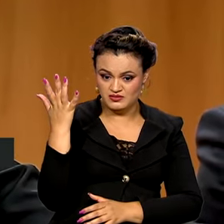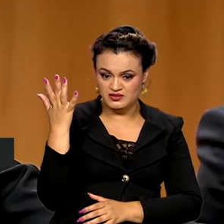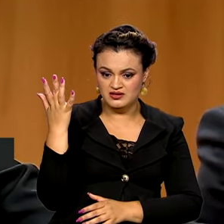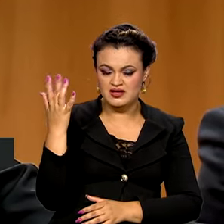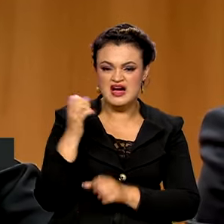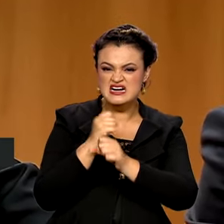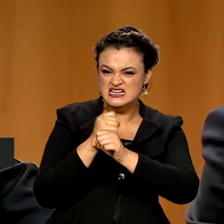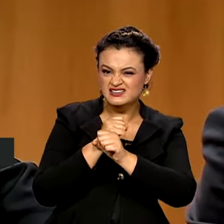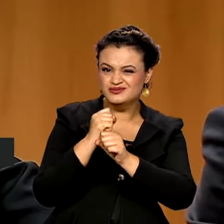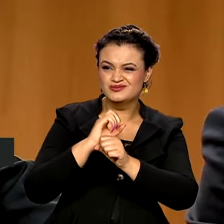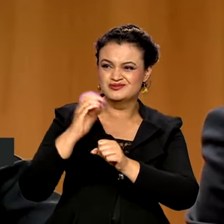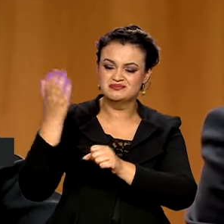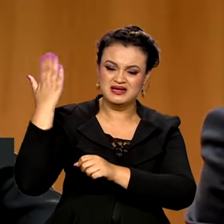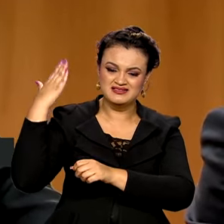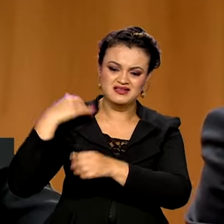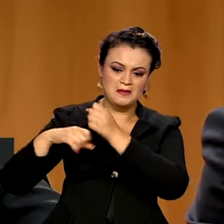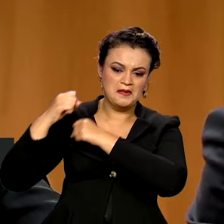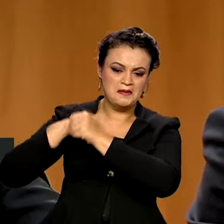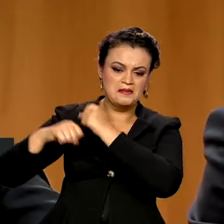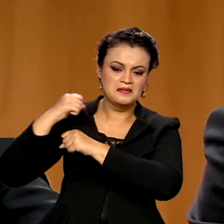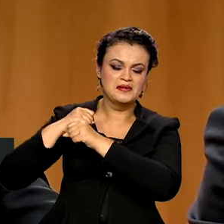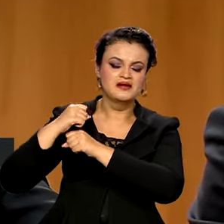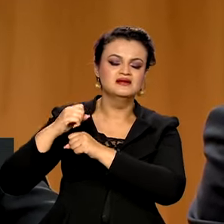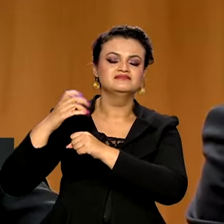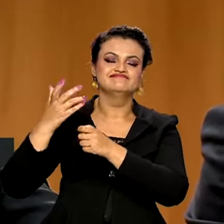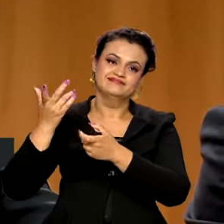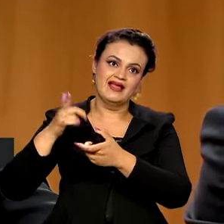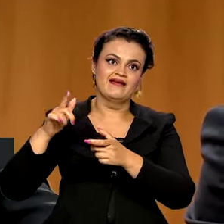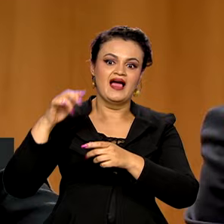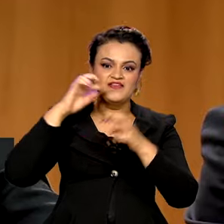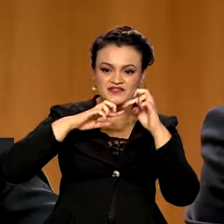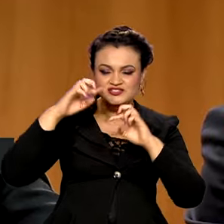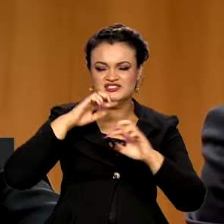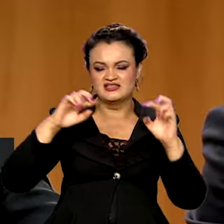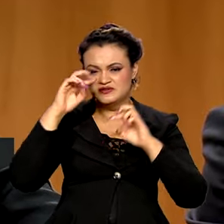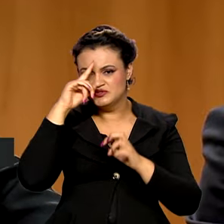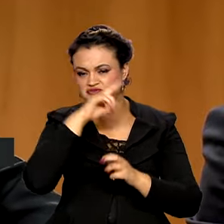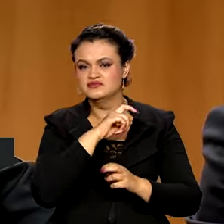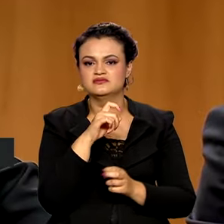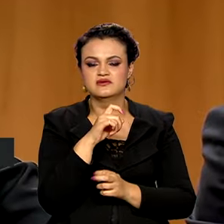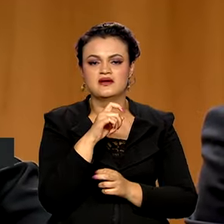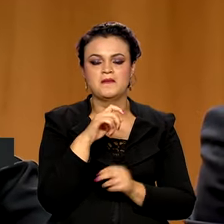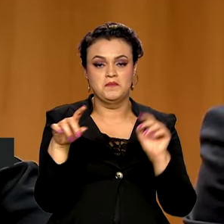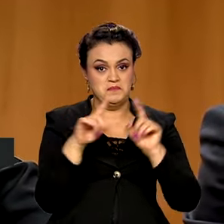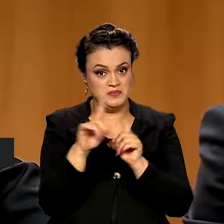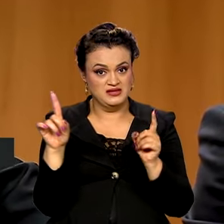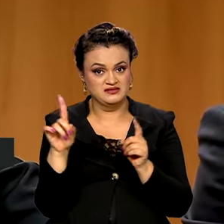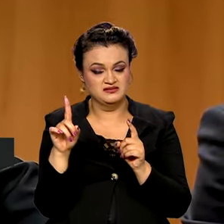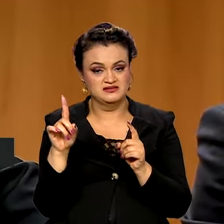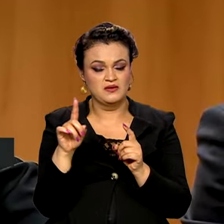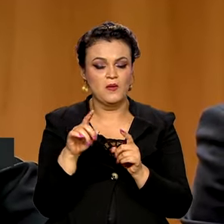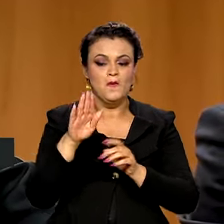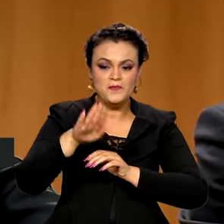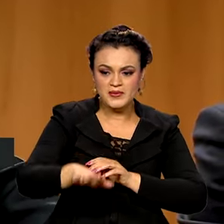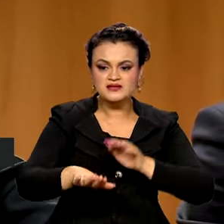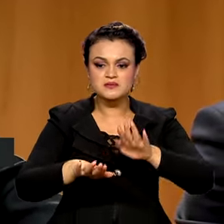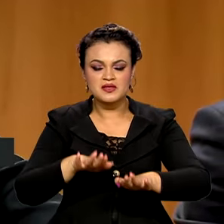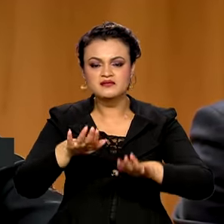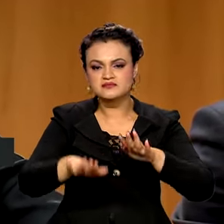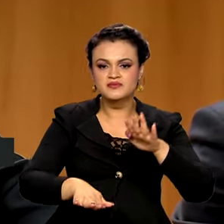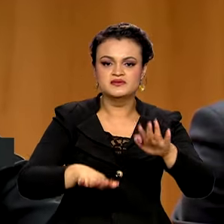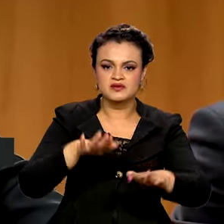muitos anos de execução, é claro que a investigação é mais complexa, mas os passos